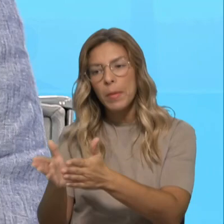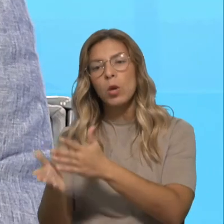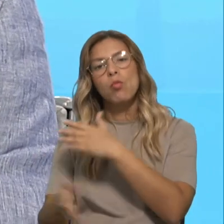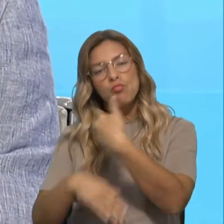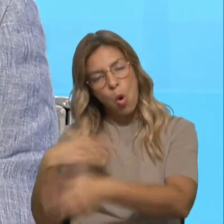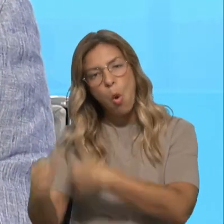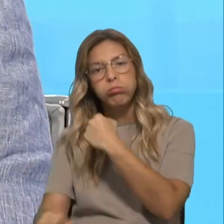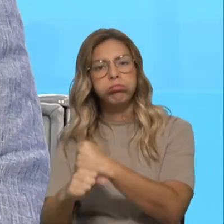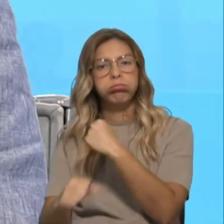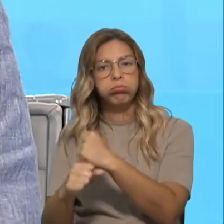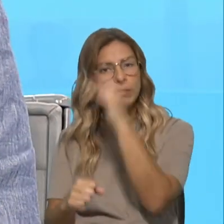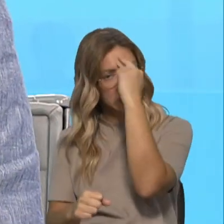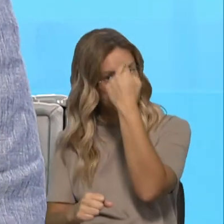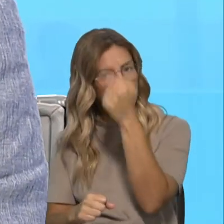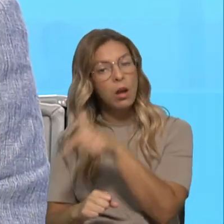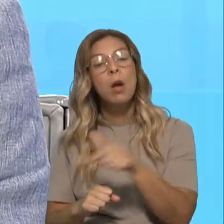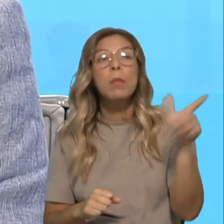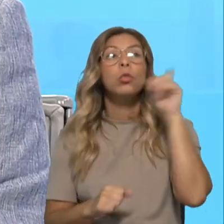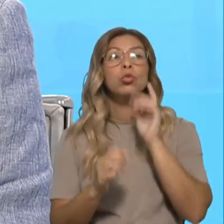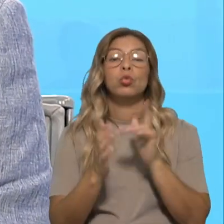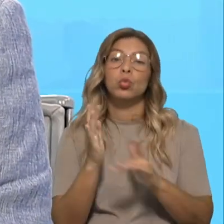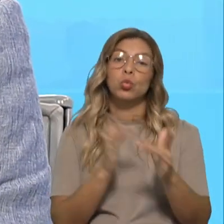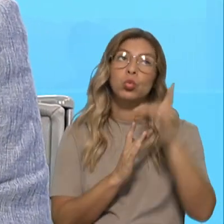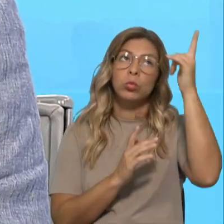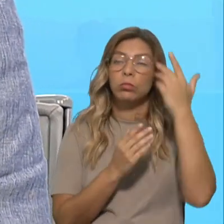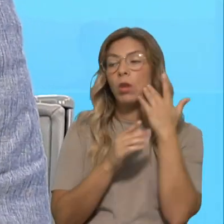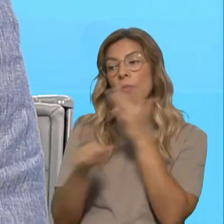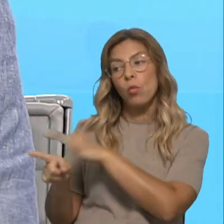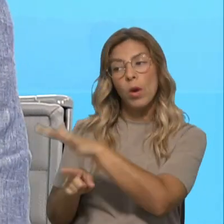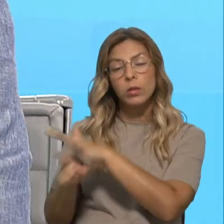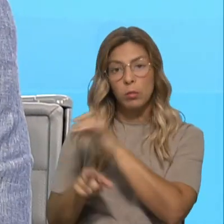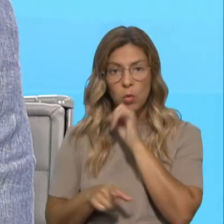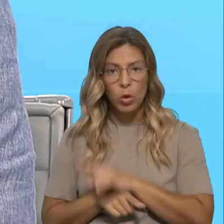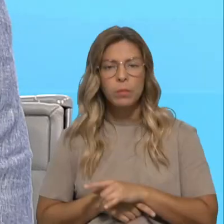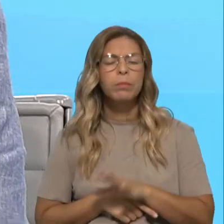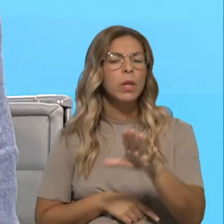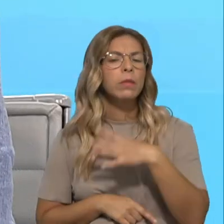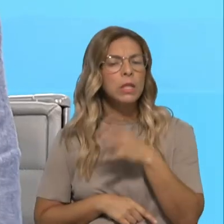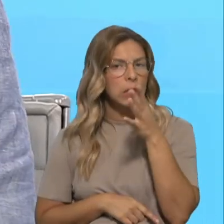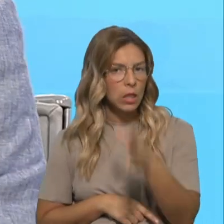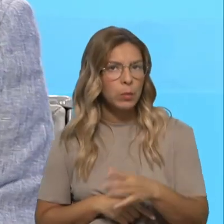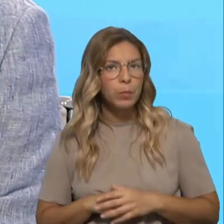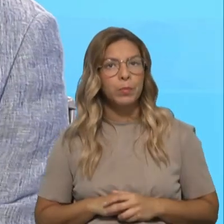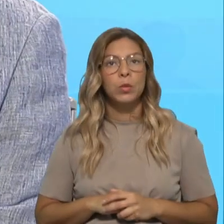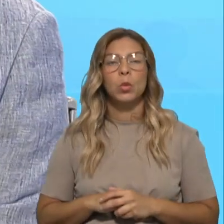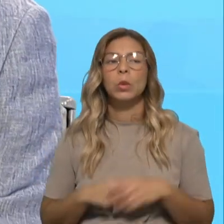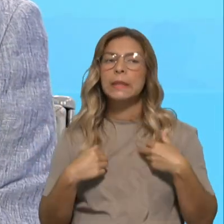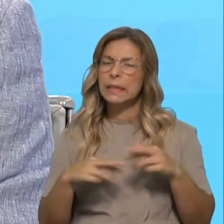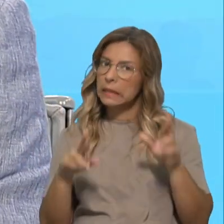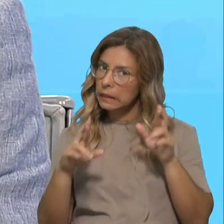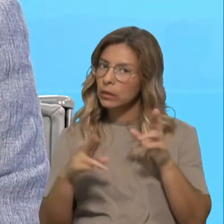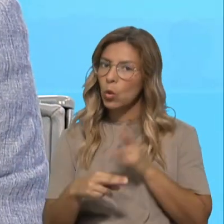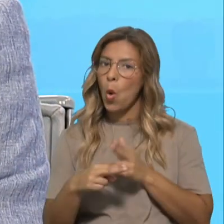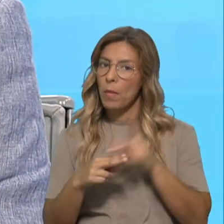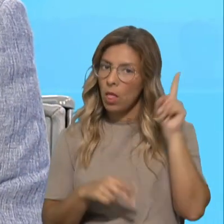ser uma forte inspiração nesse sentido. Deixe-me dizer o seguinte: eu tenho uma grande expectativa que em Roma, que